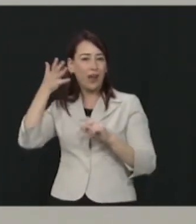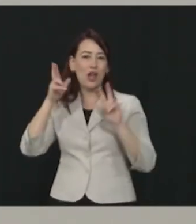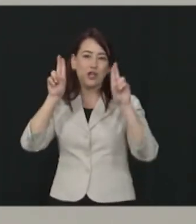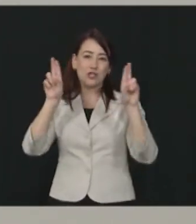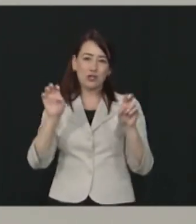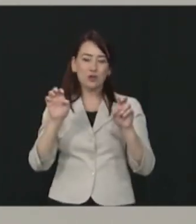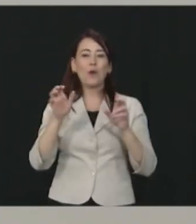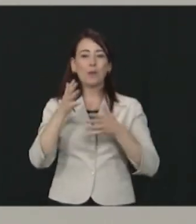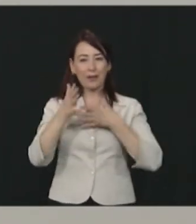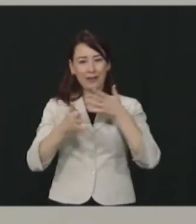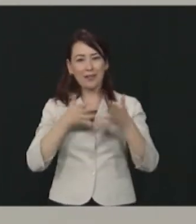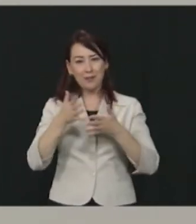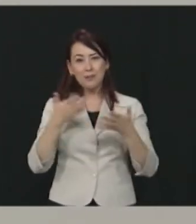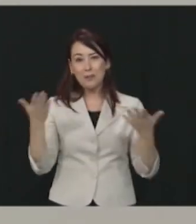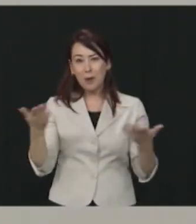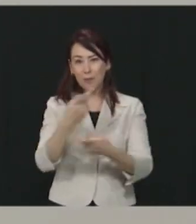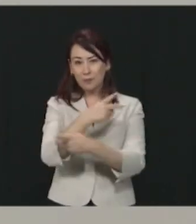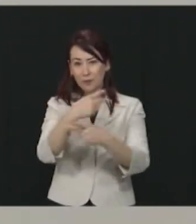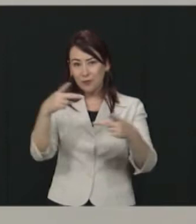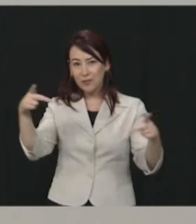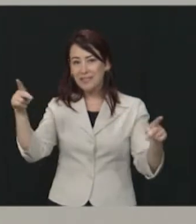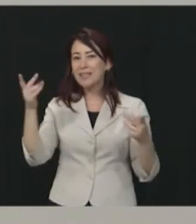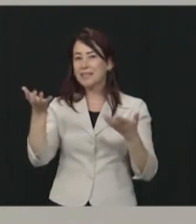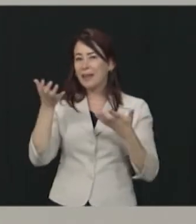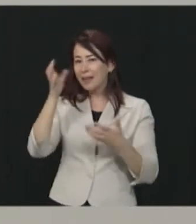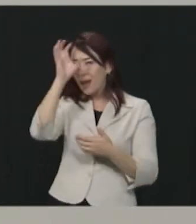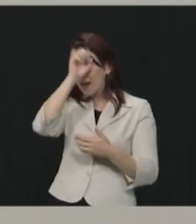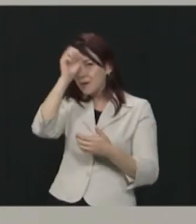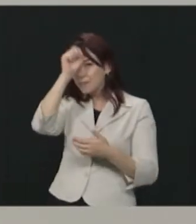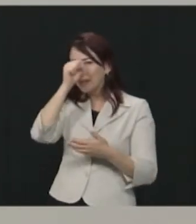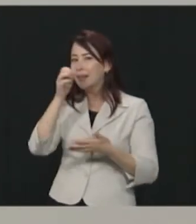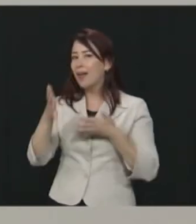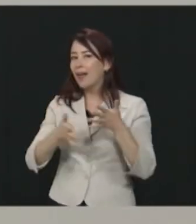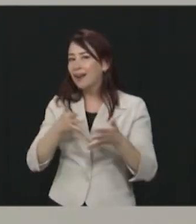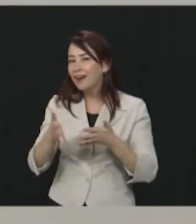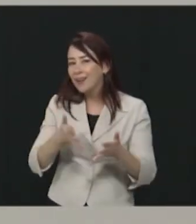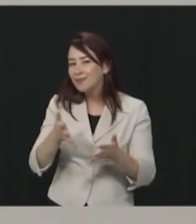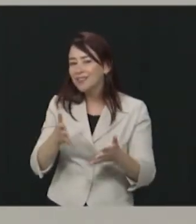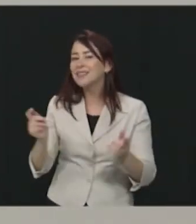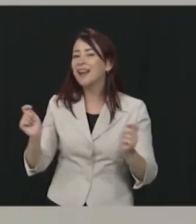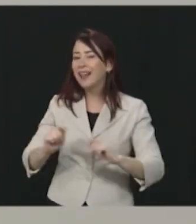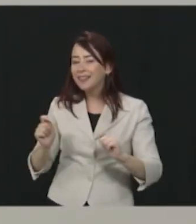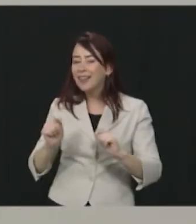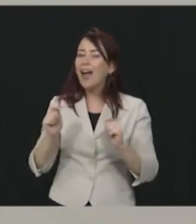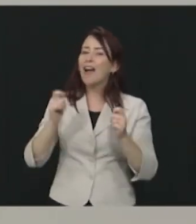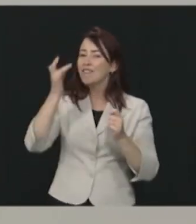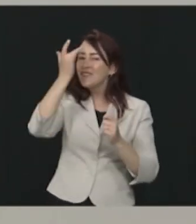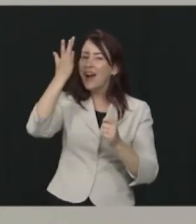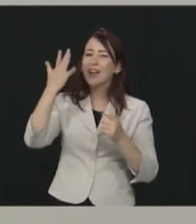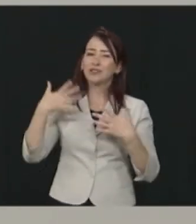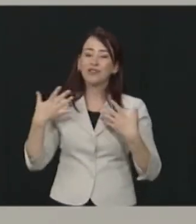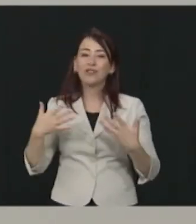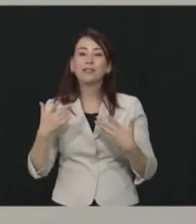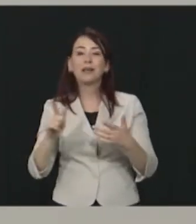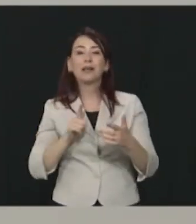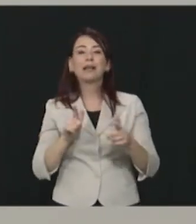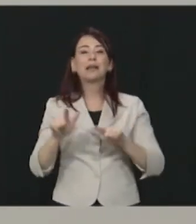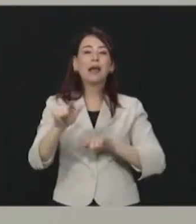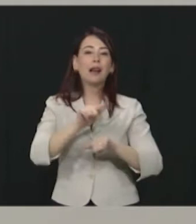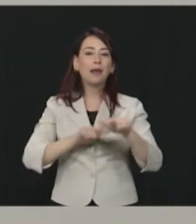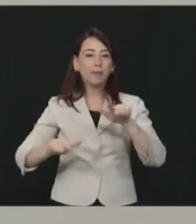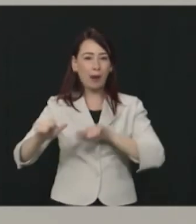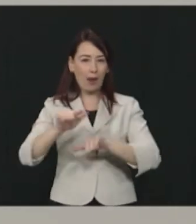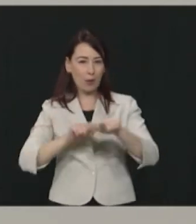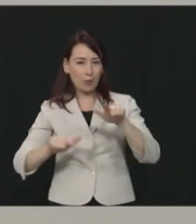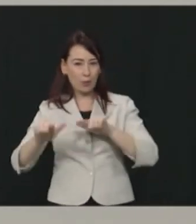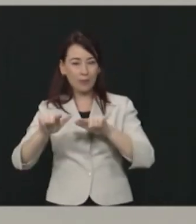aprender a língua dos sinais, aí pode ser muito mais divertido e fácil do que se imagina. O Librário é um projeto criado